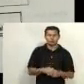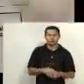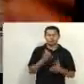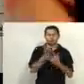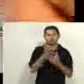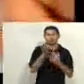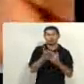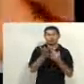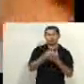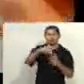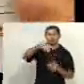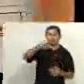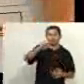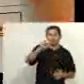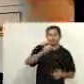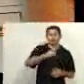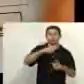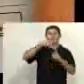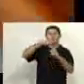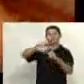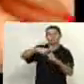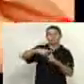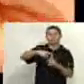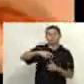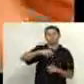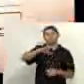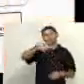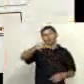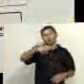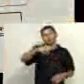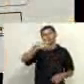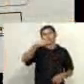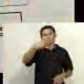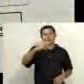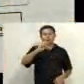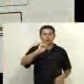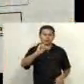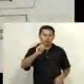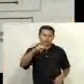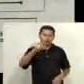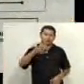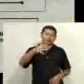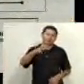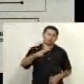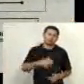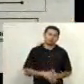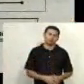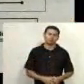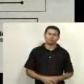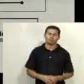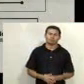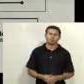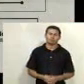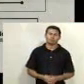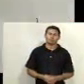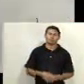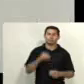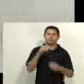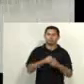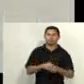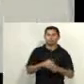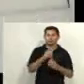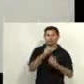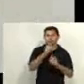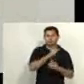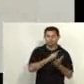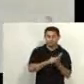entre média e mais ou menos 3 sigma, pessoal, a probabilidade, né, está na